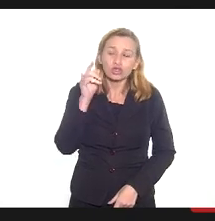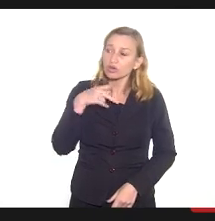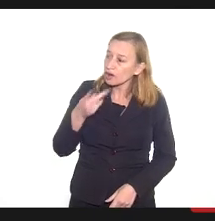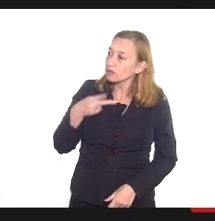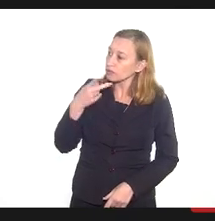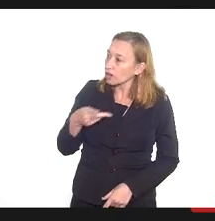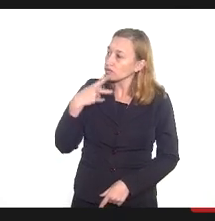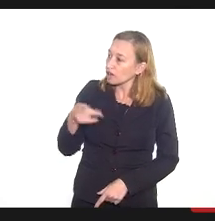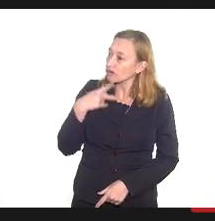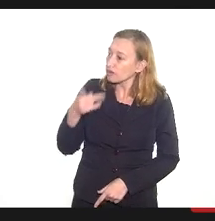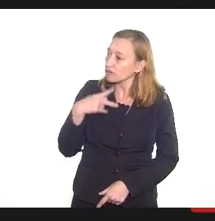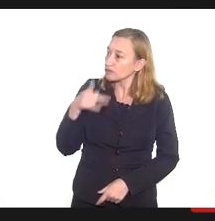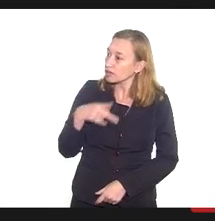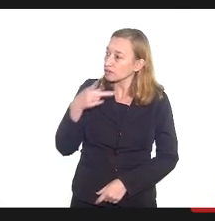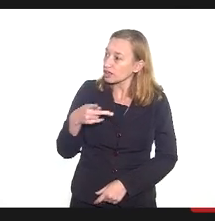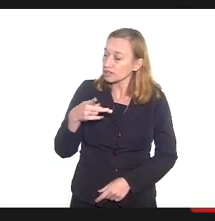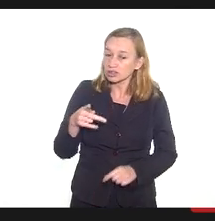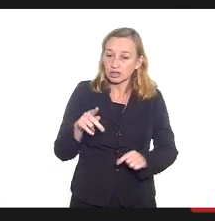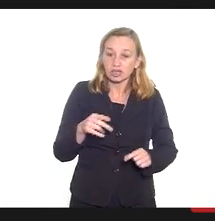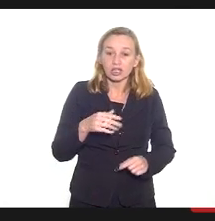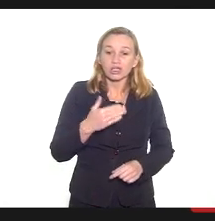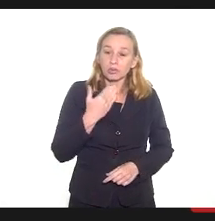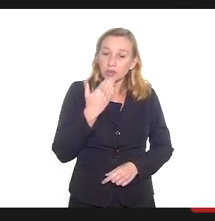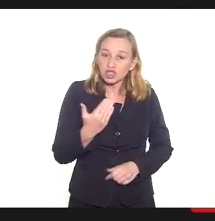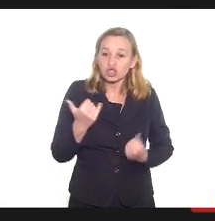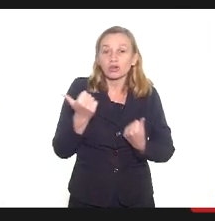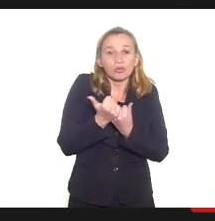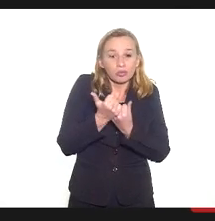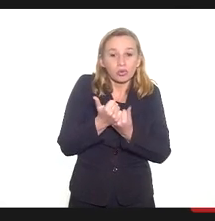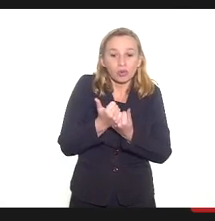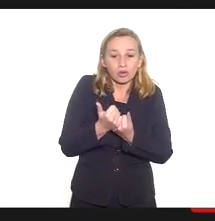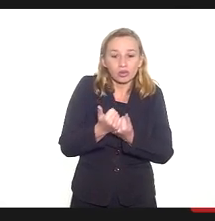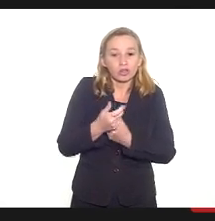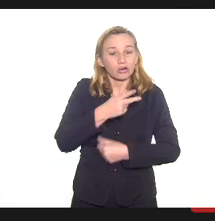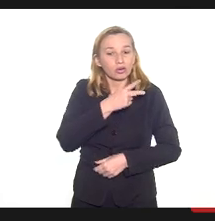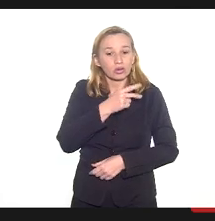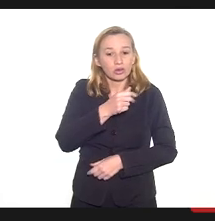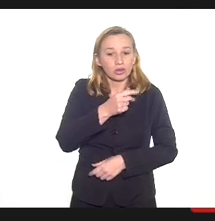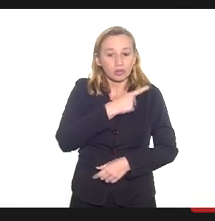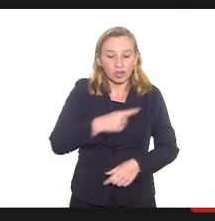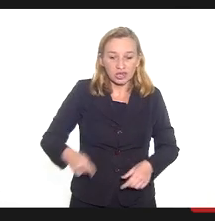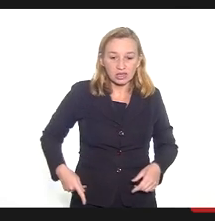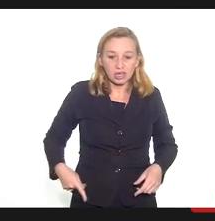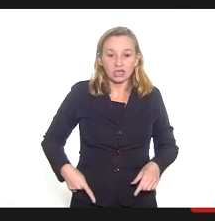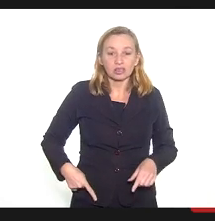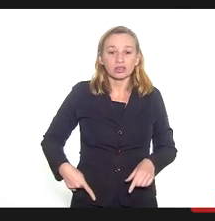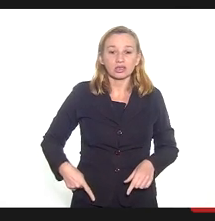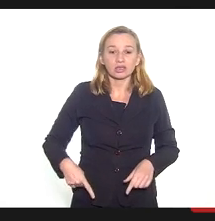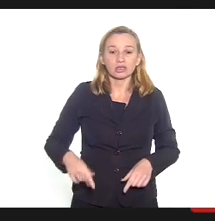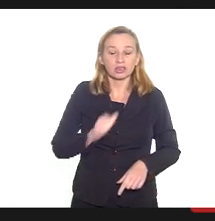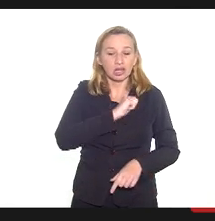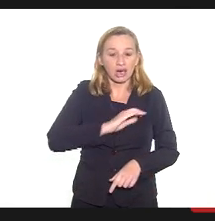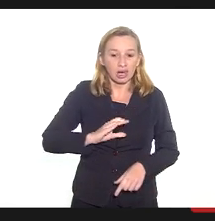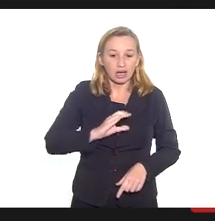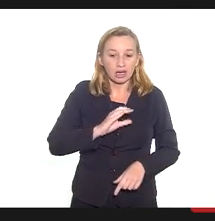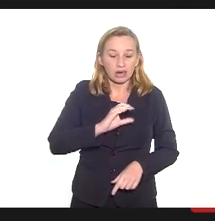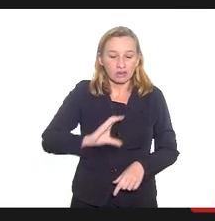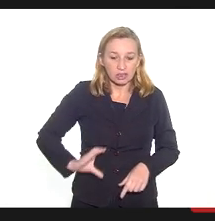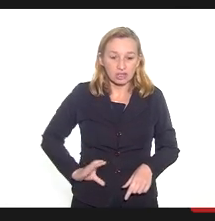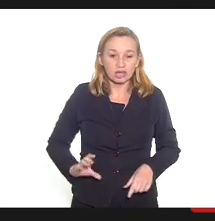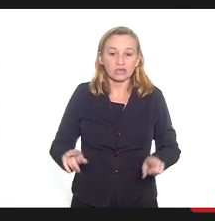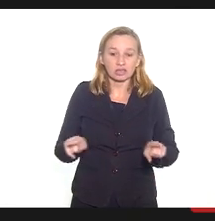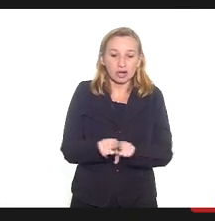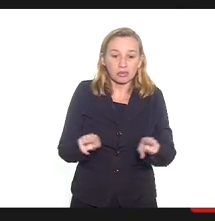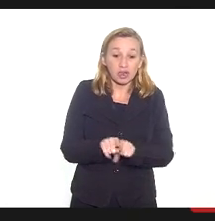falo e falei em público lá, pedi apoio ao presidente da Alerj também, para nos abrir